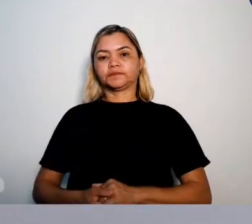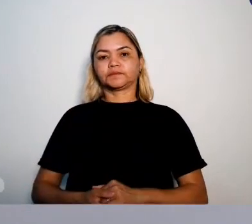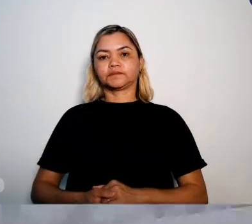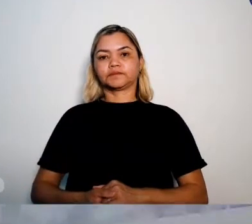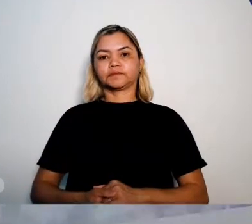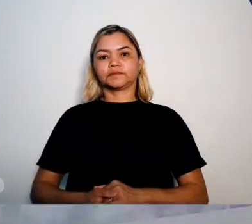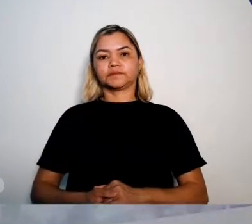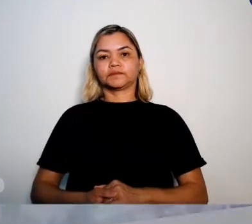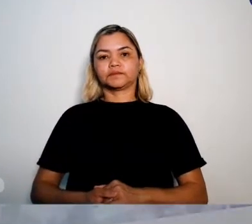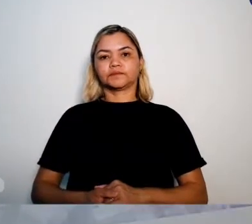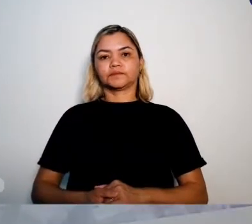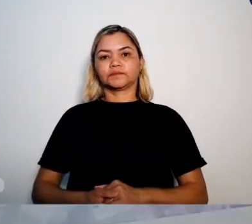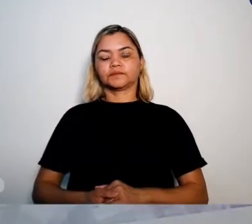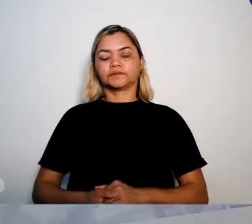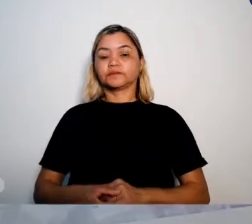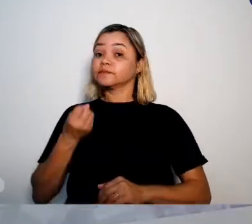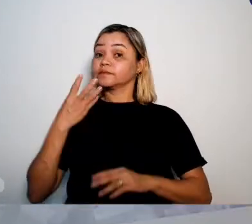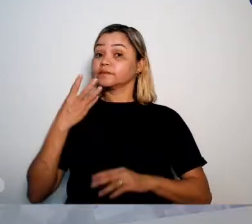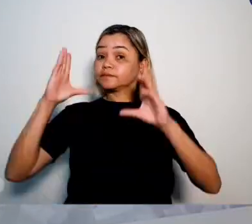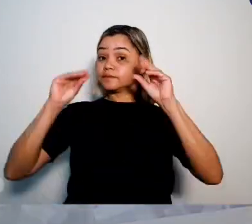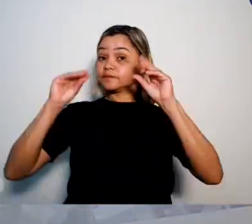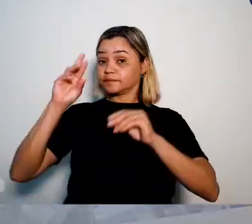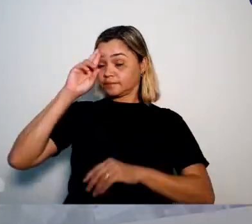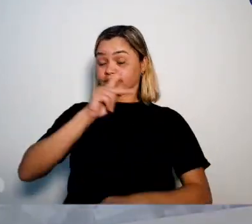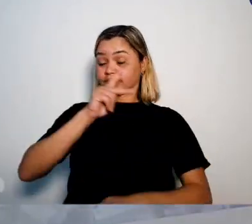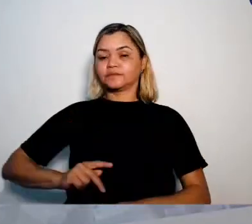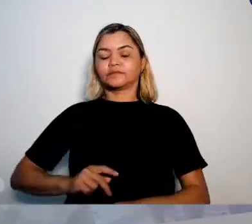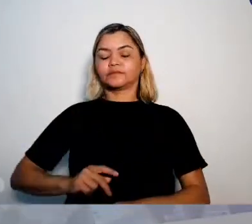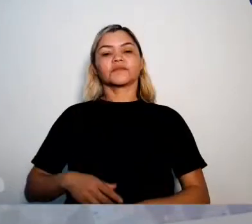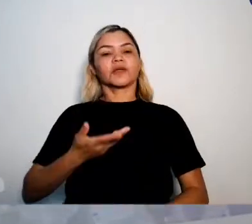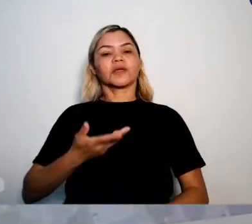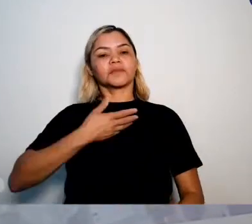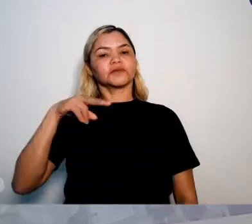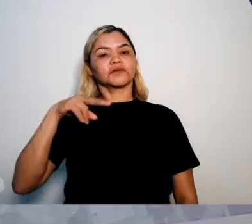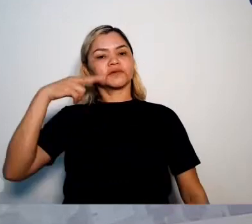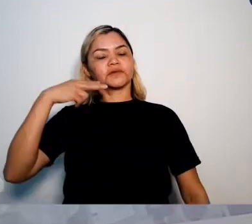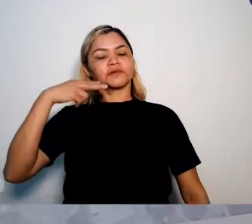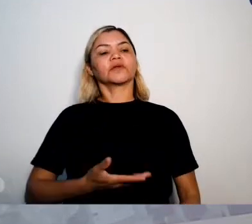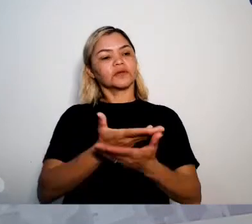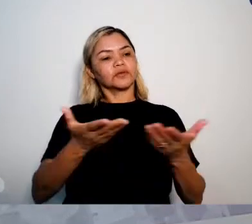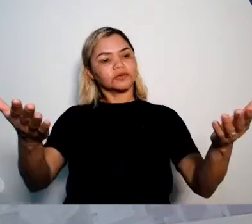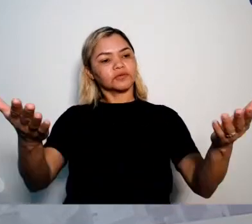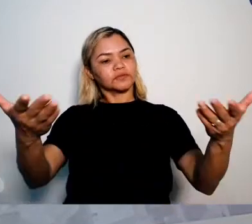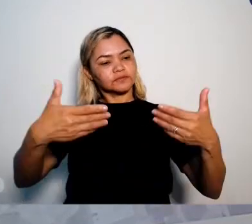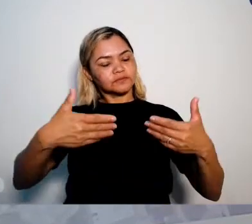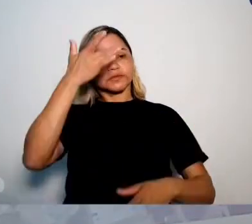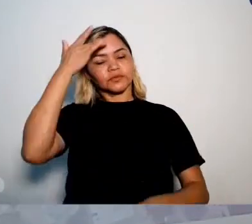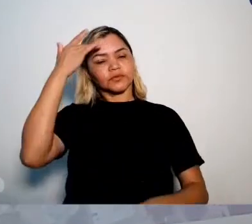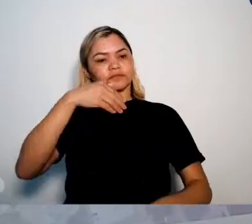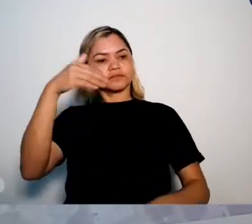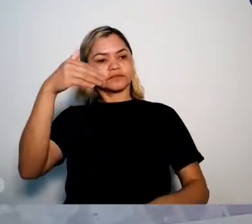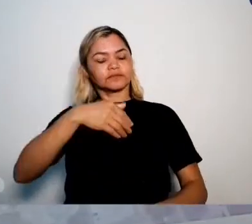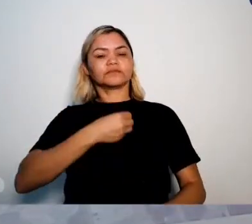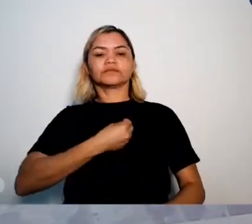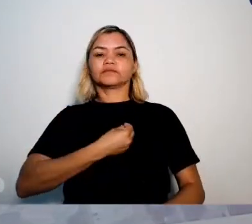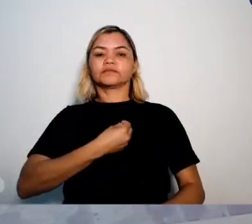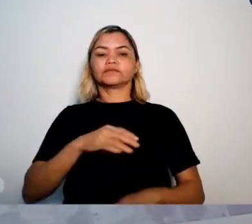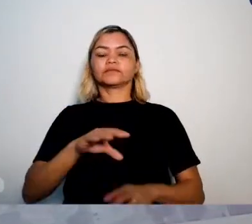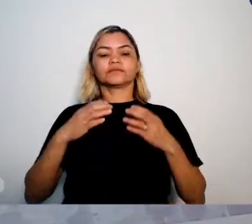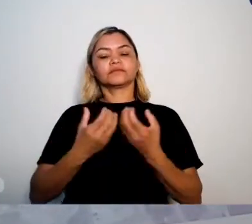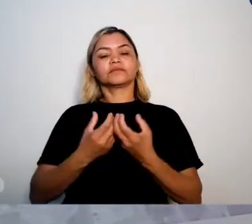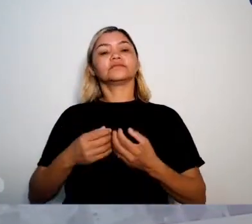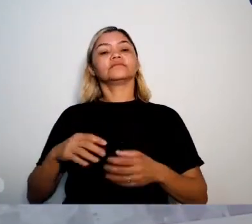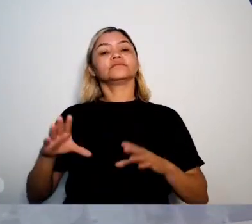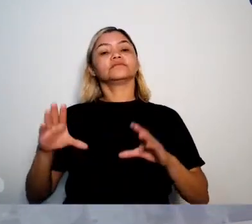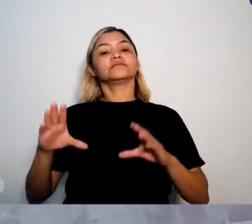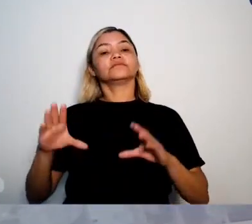Boa noite, senhor presidente, os colegas vereadores, ao público presente aqui na Câmara Municipal, na noite de hoje. Senhor presidente,